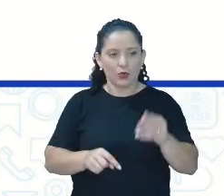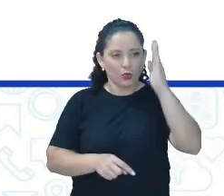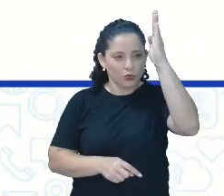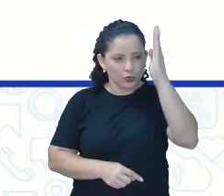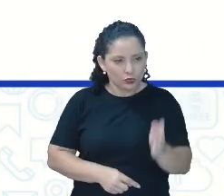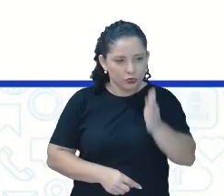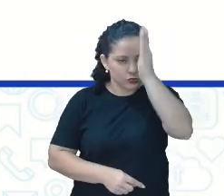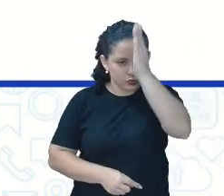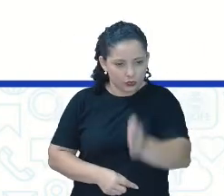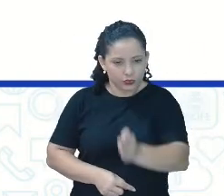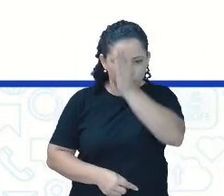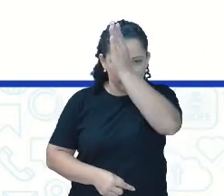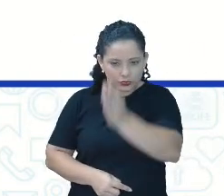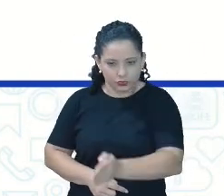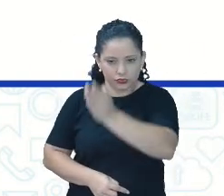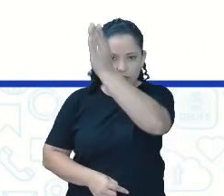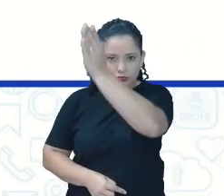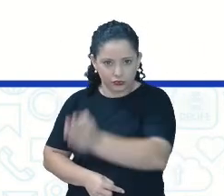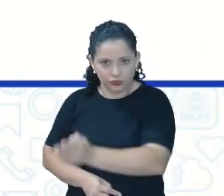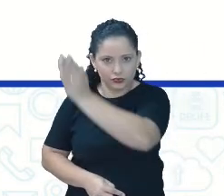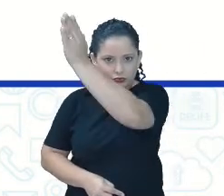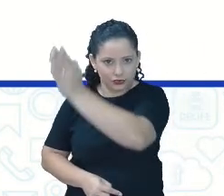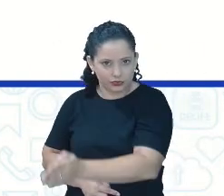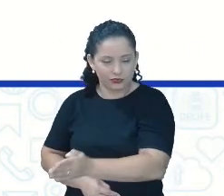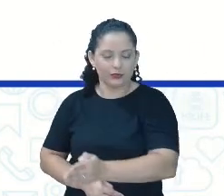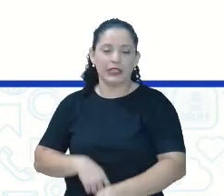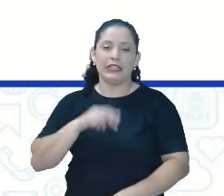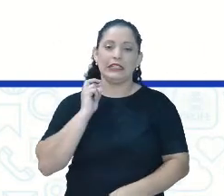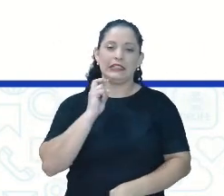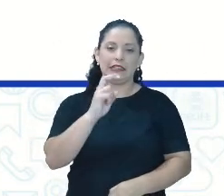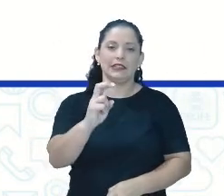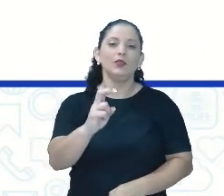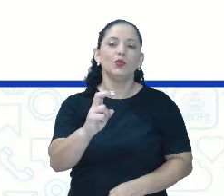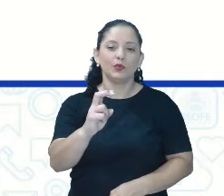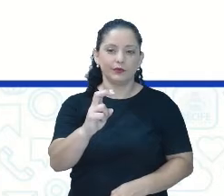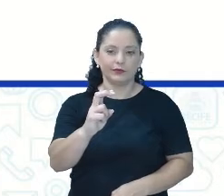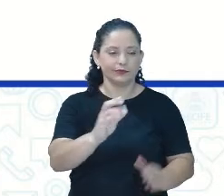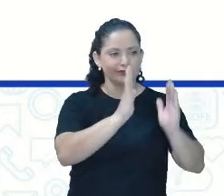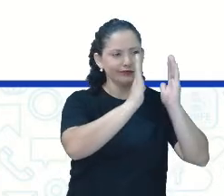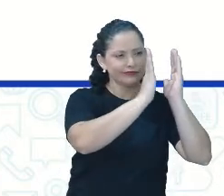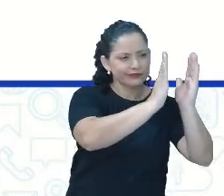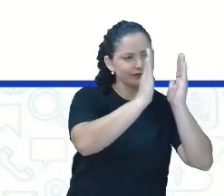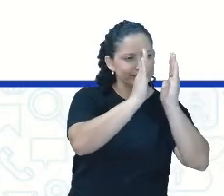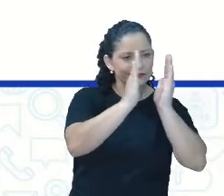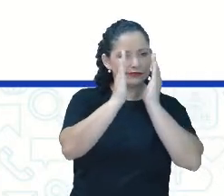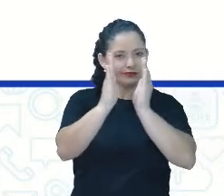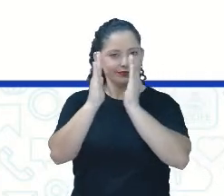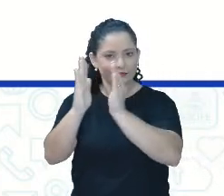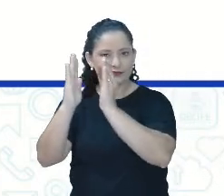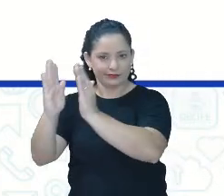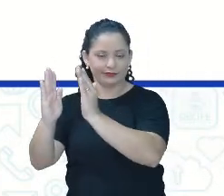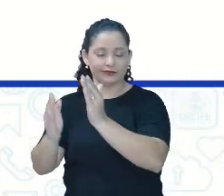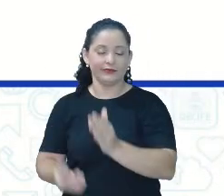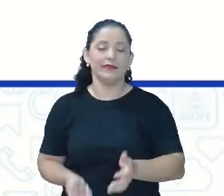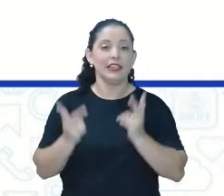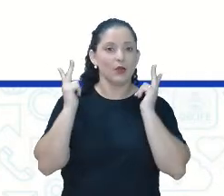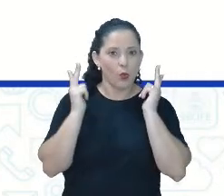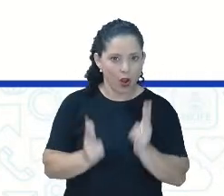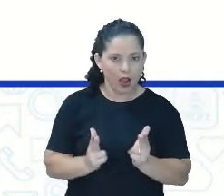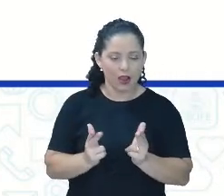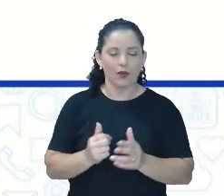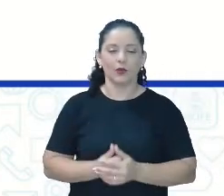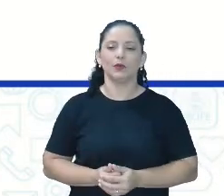5 partes iguais. Então, tá aí a divisão, certo? Desse retângulo em 5 retângulos menores aí